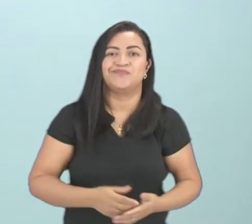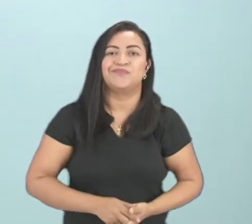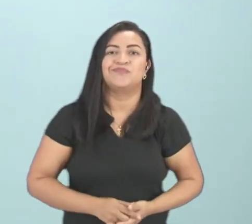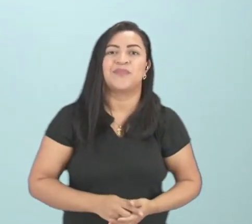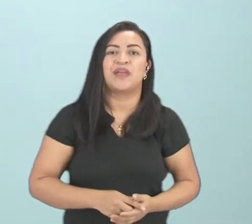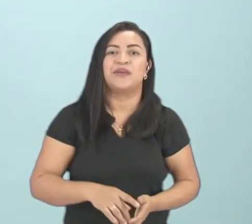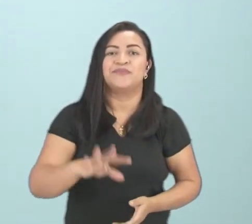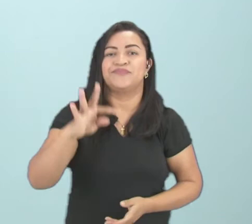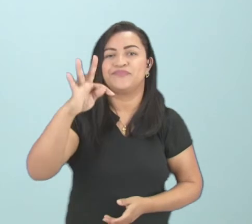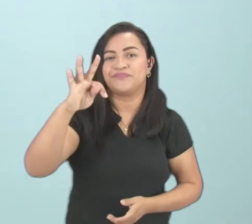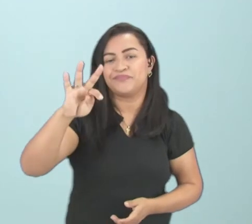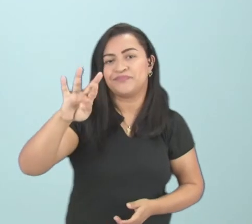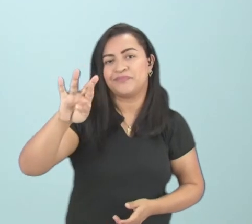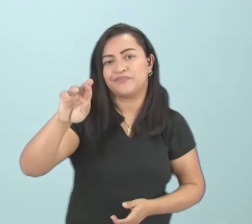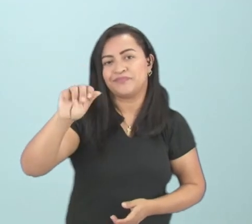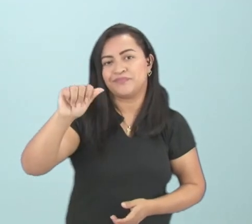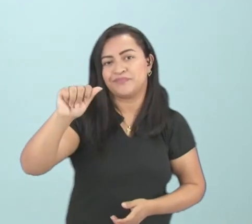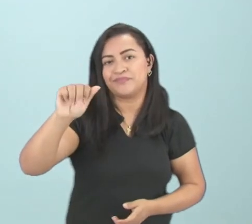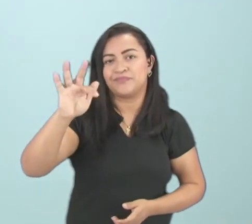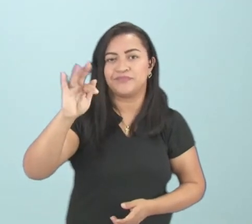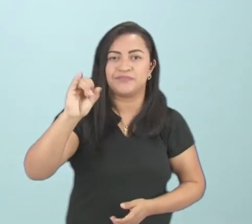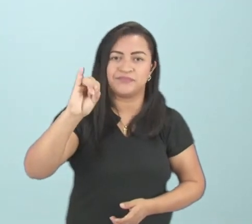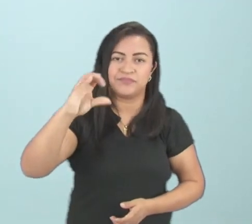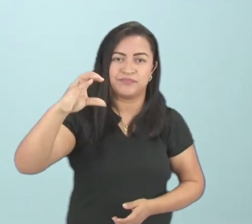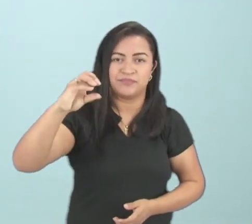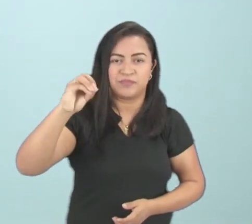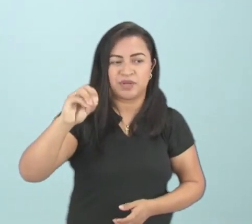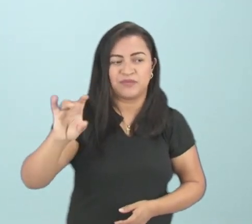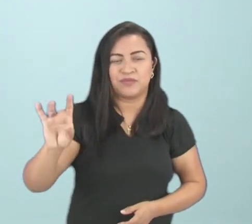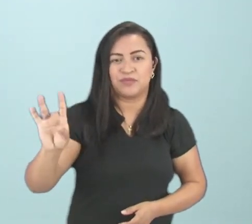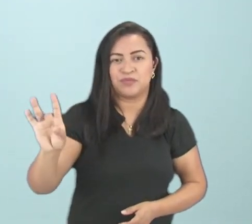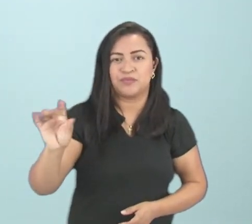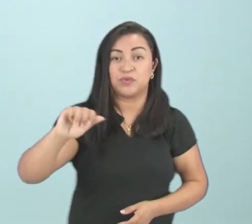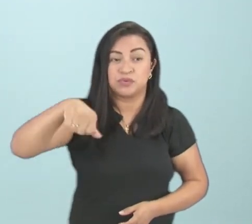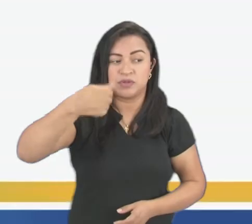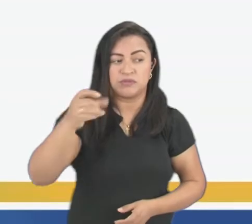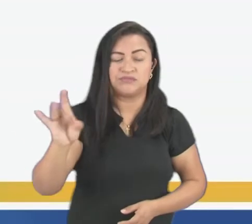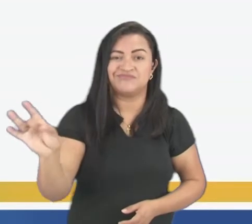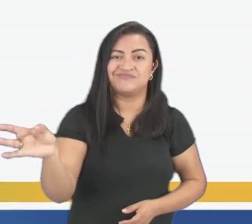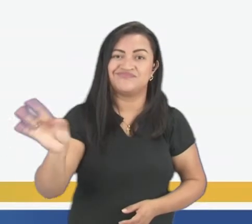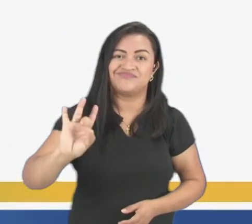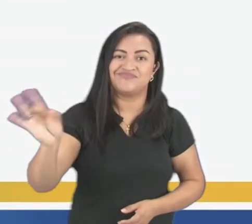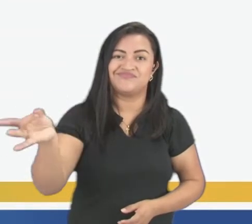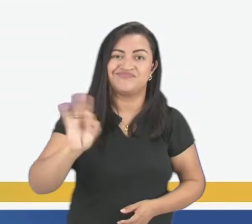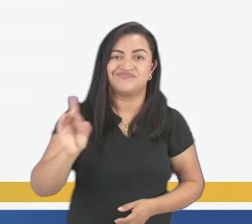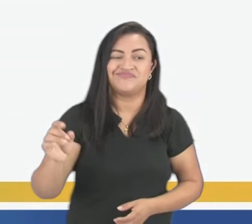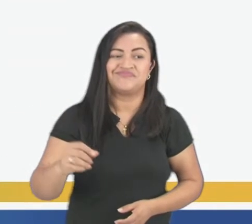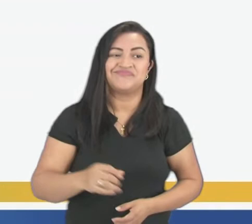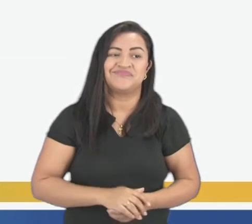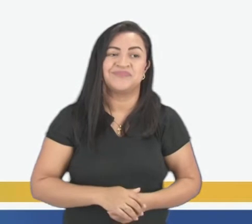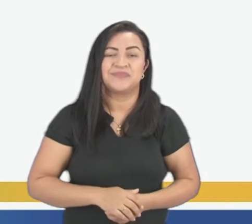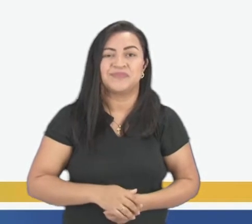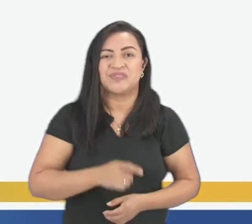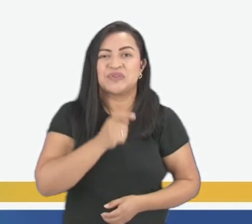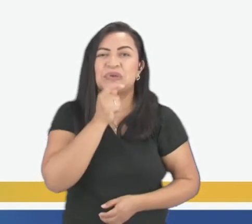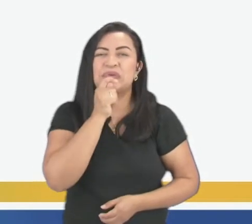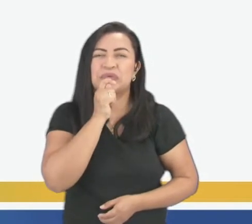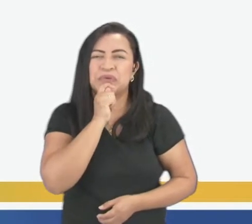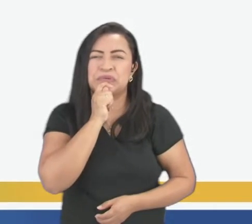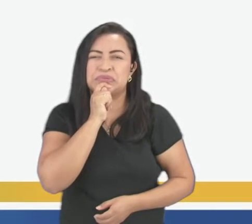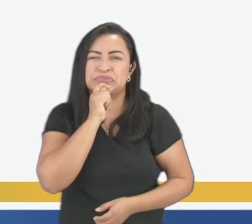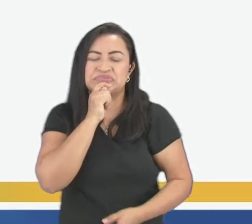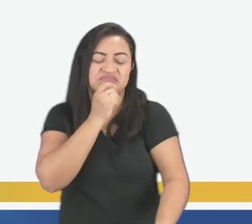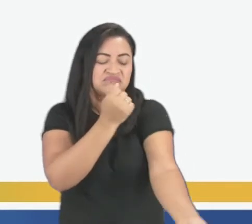nós temos aí também essa questão do tráfico ilícito de entorpecente de drogas afim,